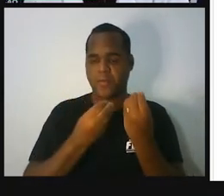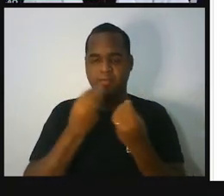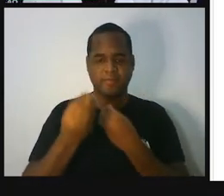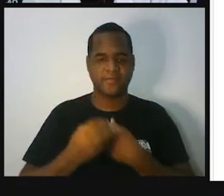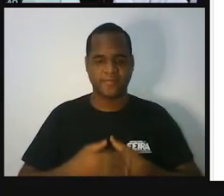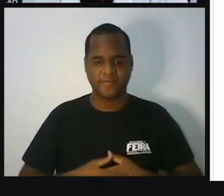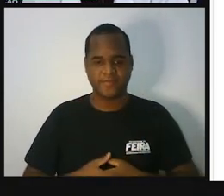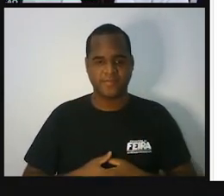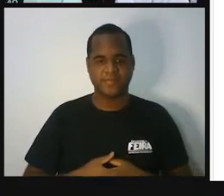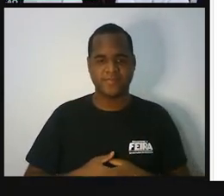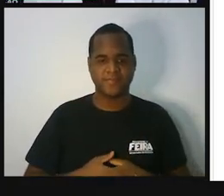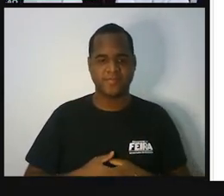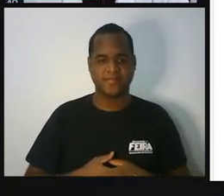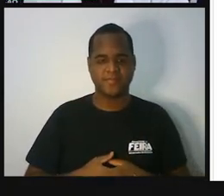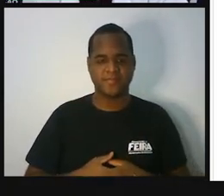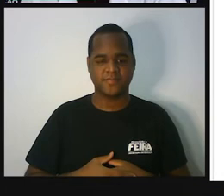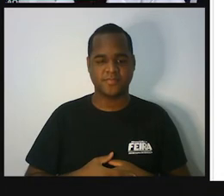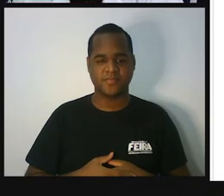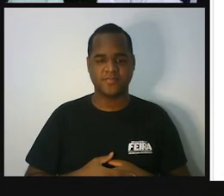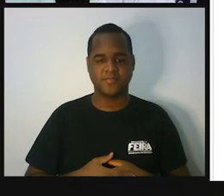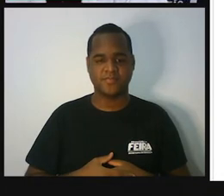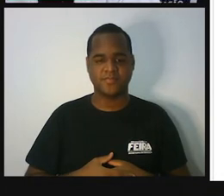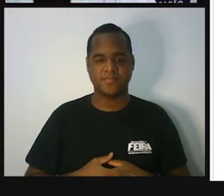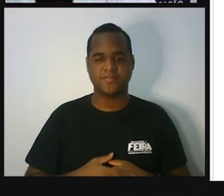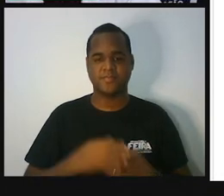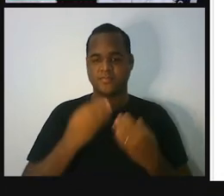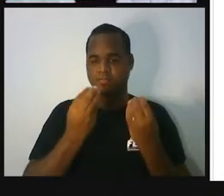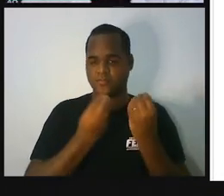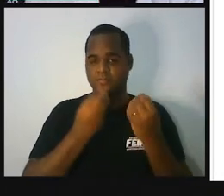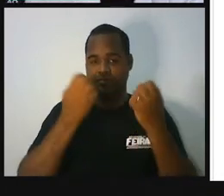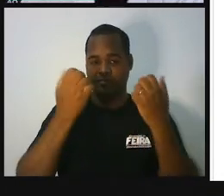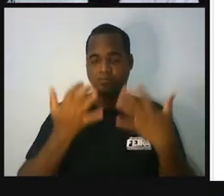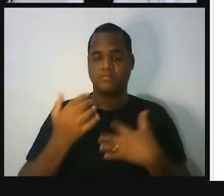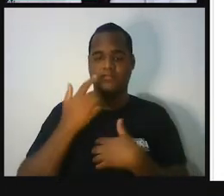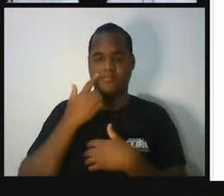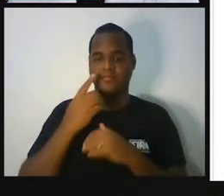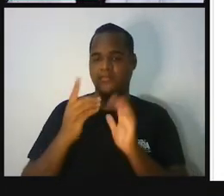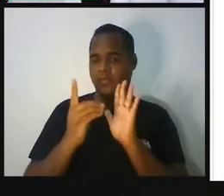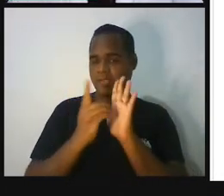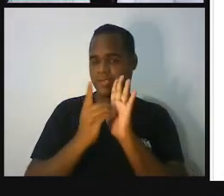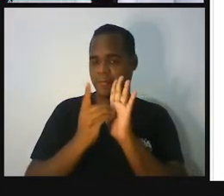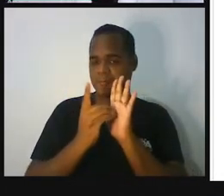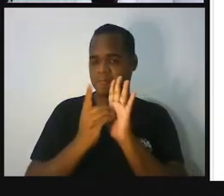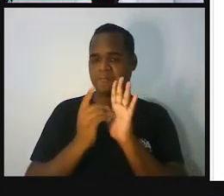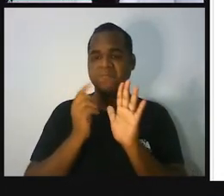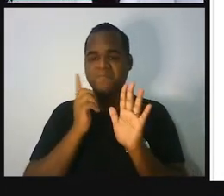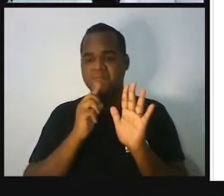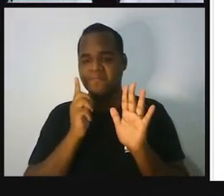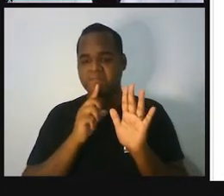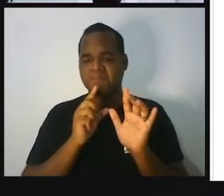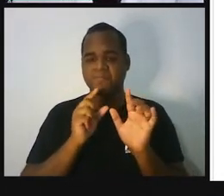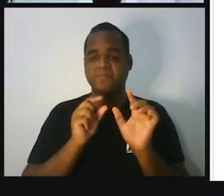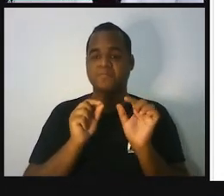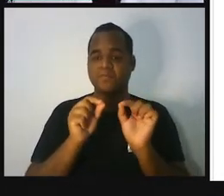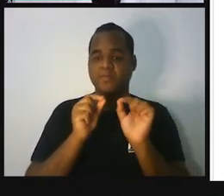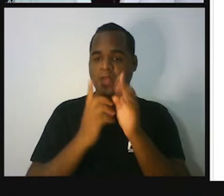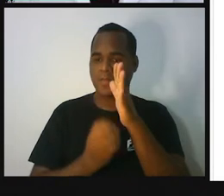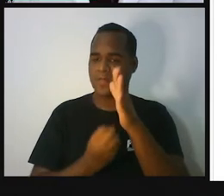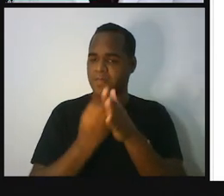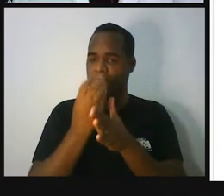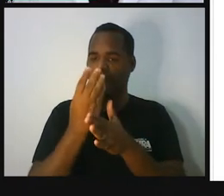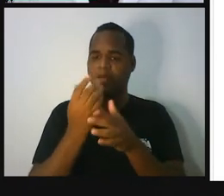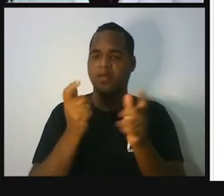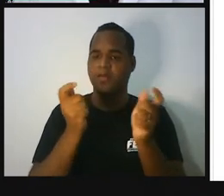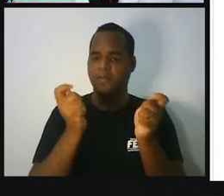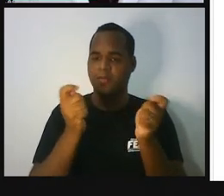como tranquilo a gente vai usar esse recurso digital certo E aí dá para a gente criar